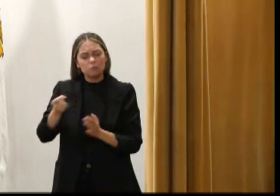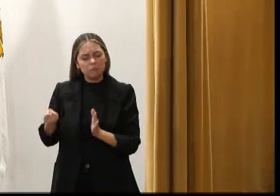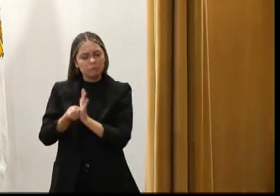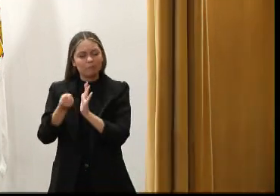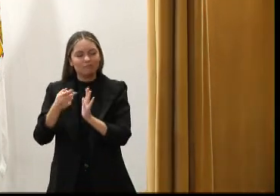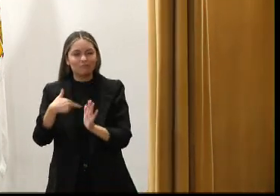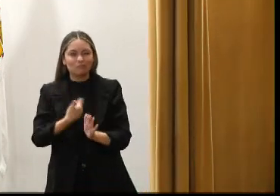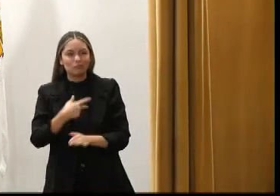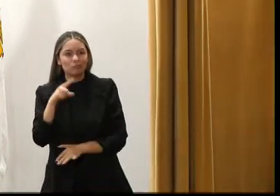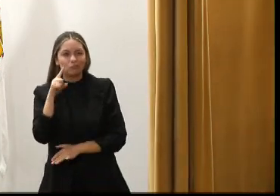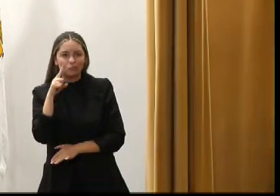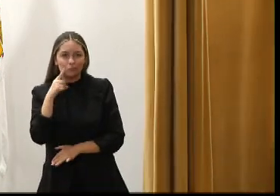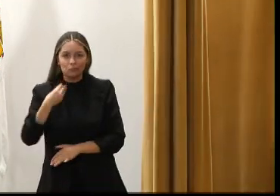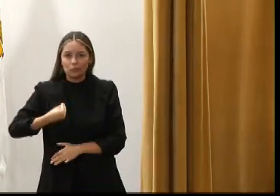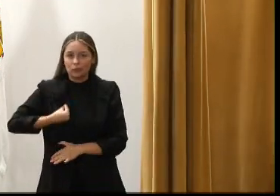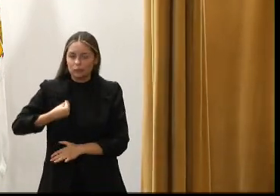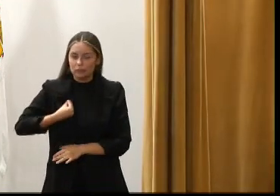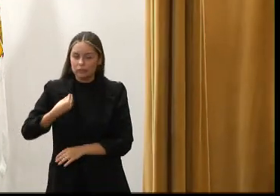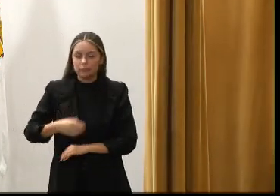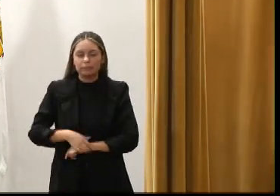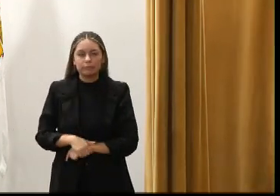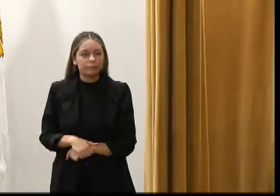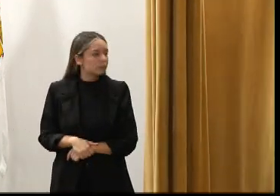nosso cotidiano.